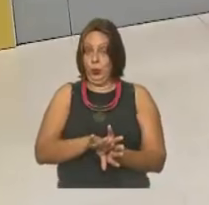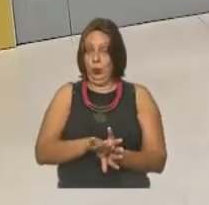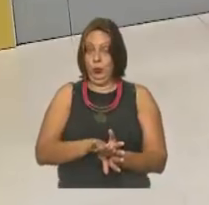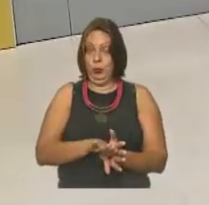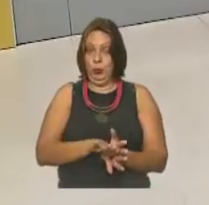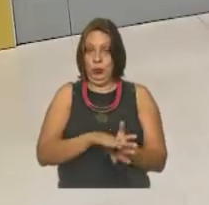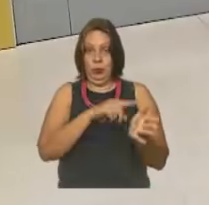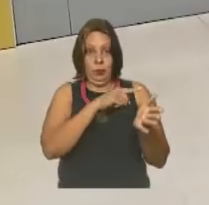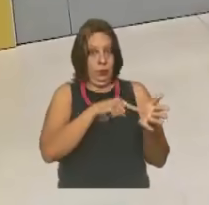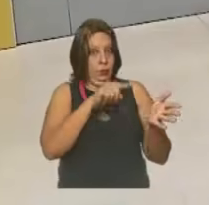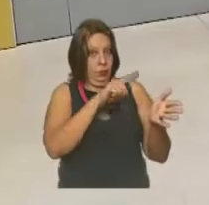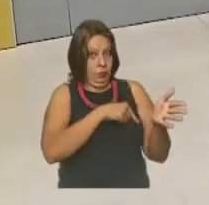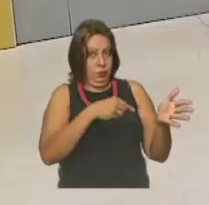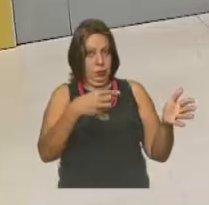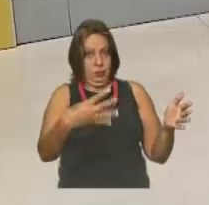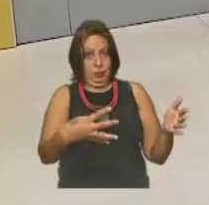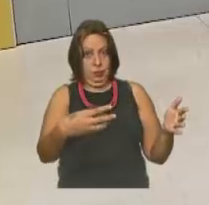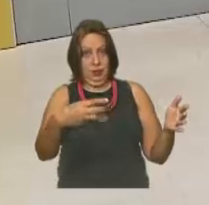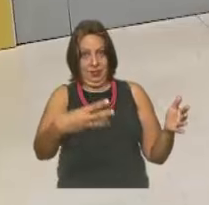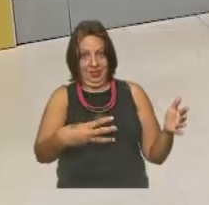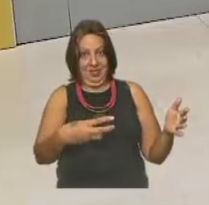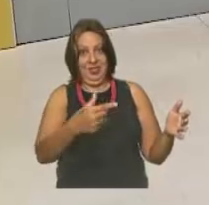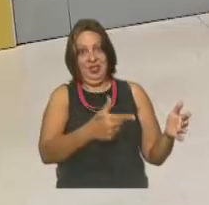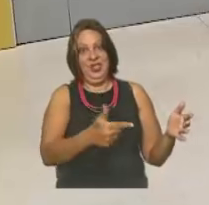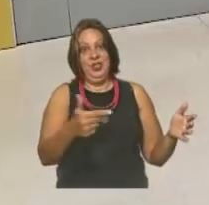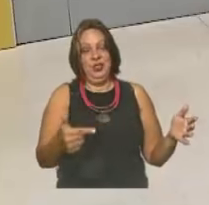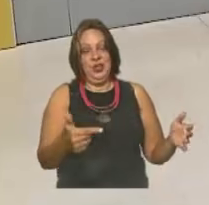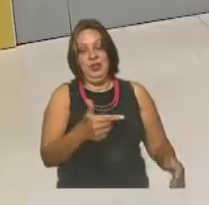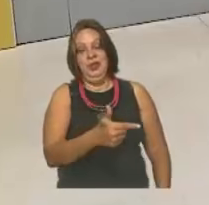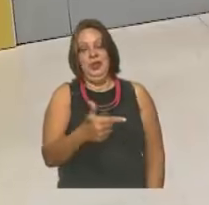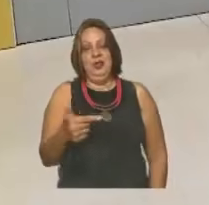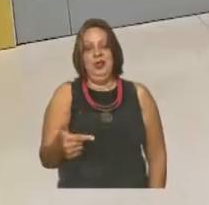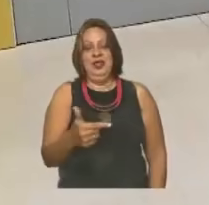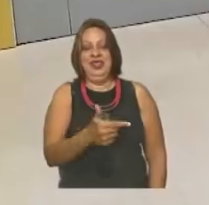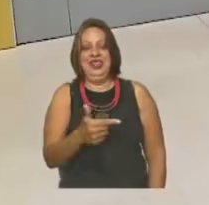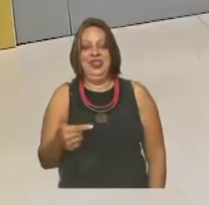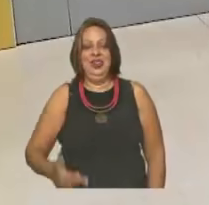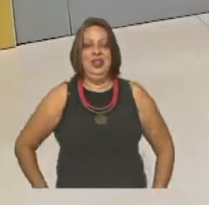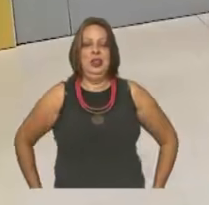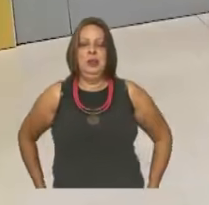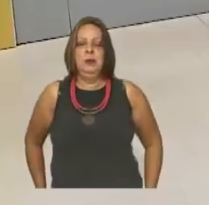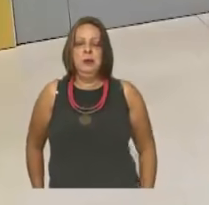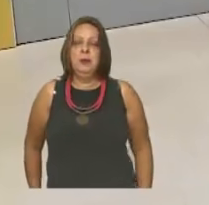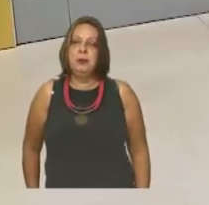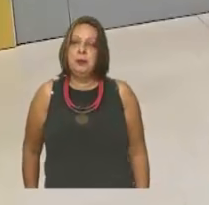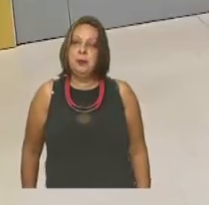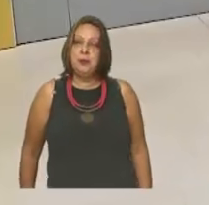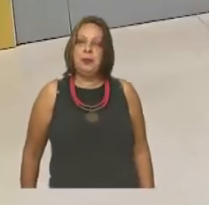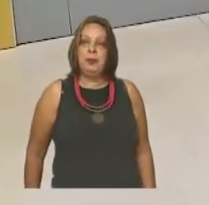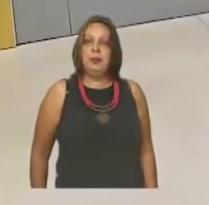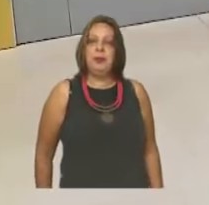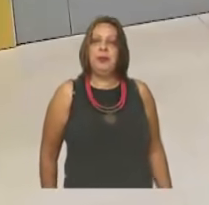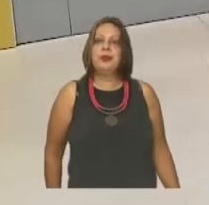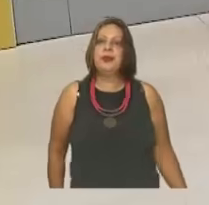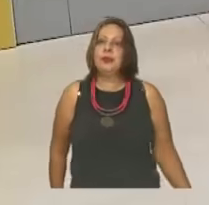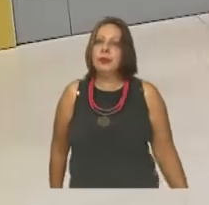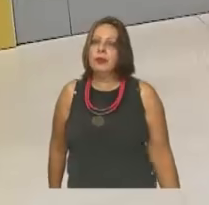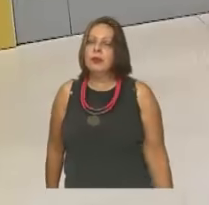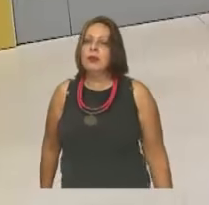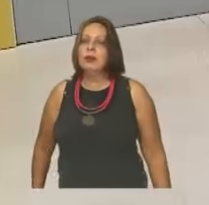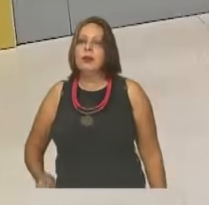chegou, chegou, chegando. E o 22 agora, 22. 22,